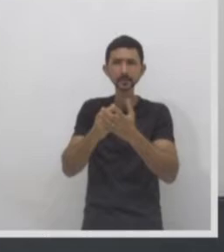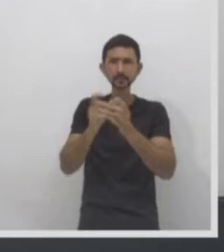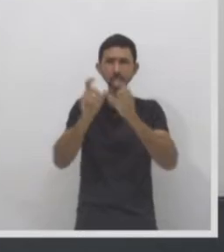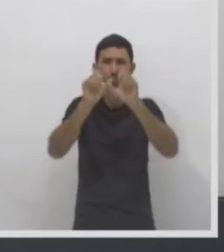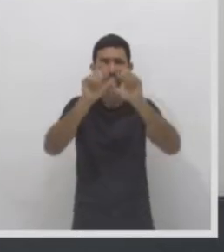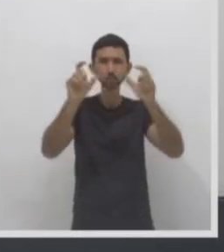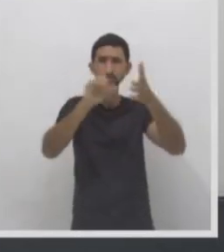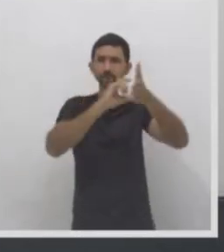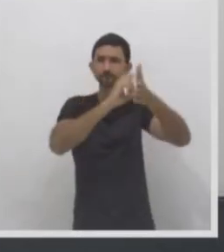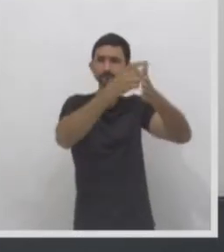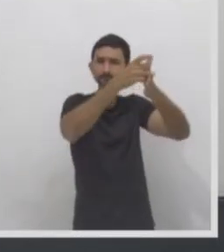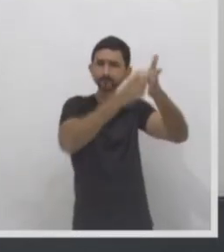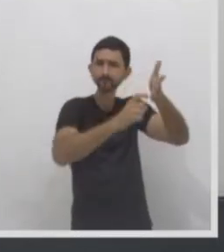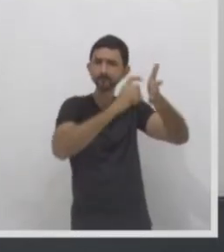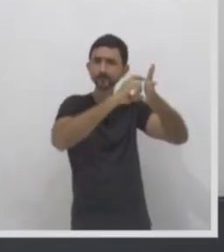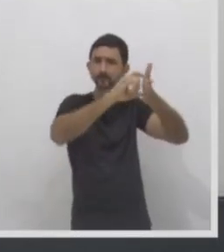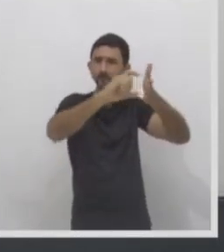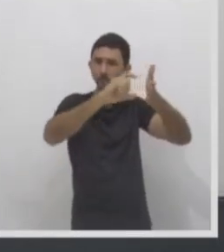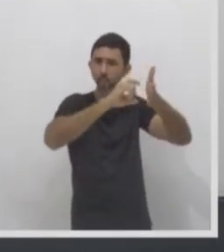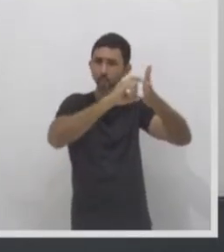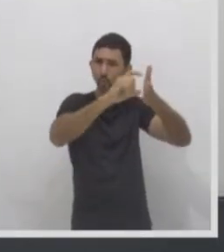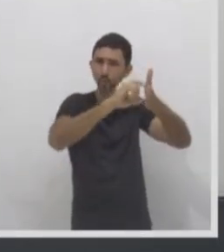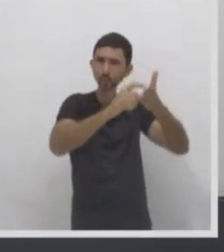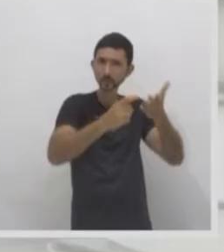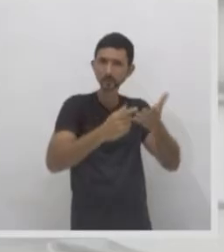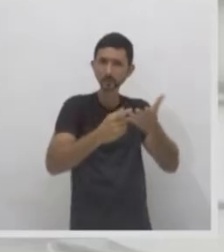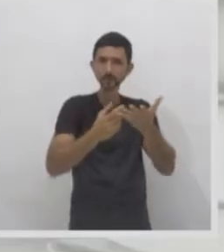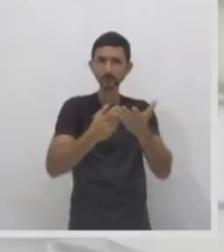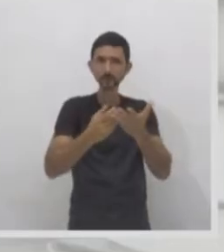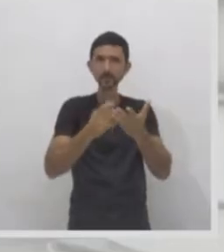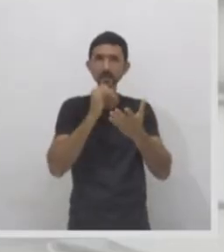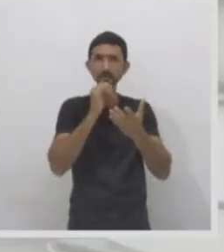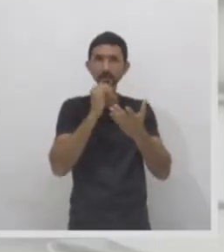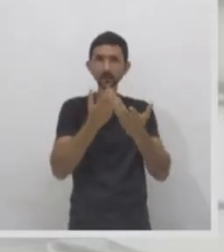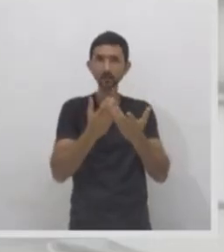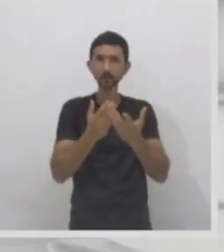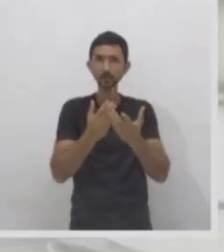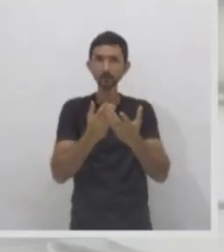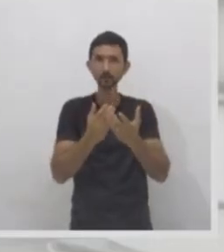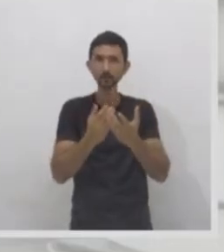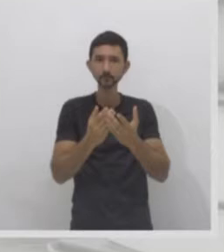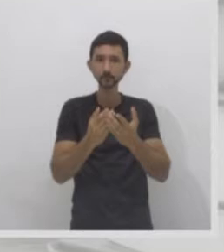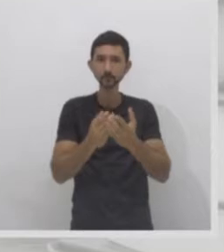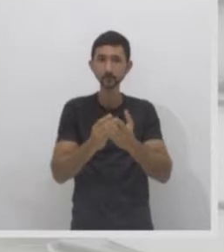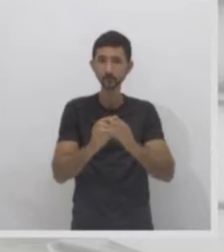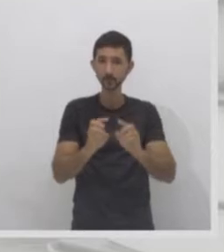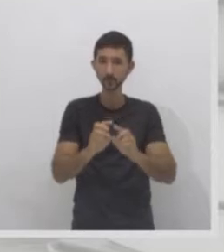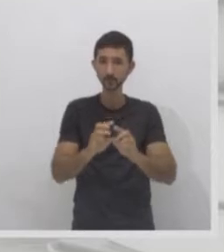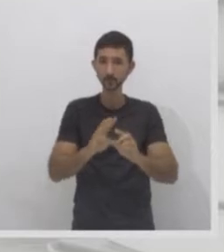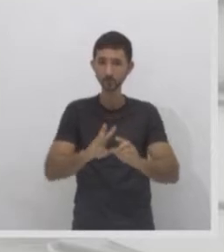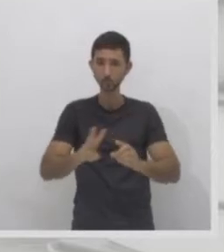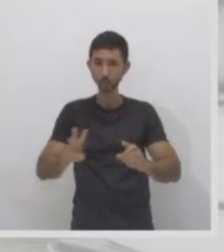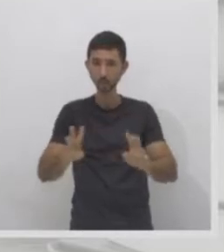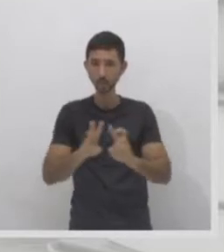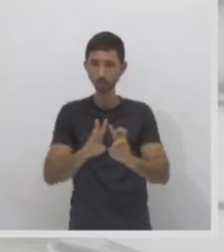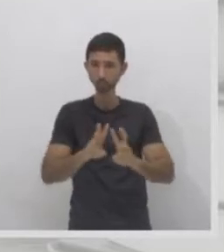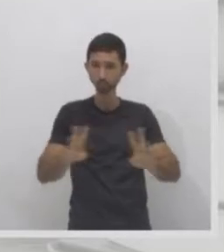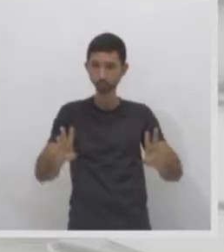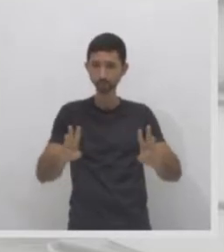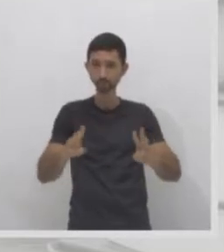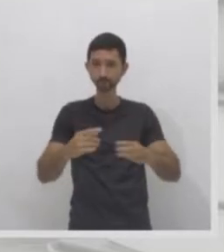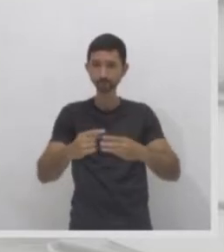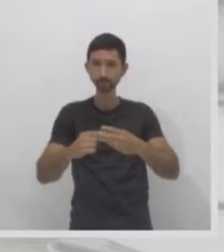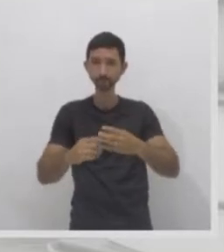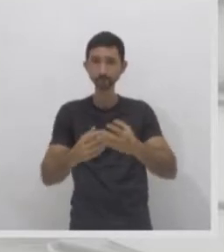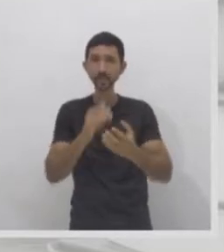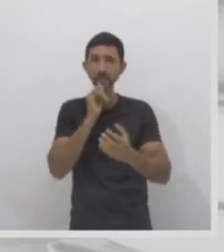manchete, nessa notícia que tem o endereço aparecendo para você lá embaixo, onde se diz assim: uma menina de